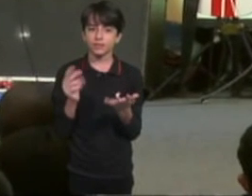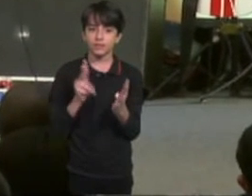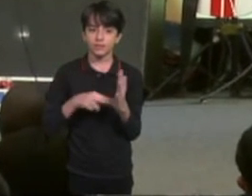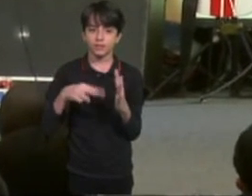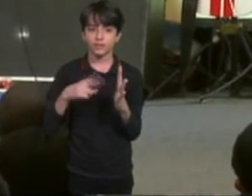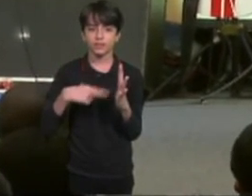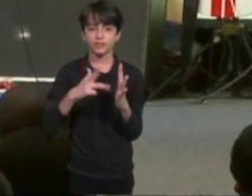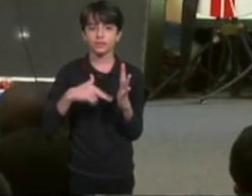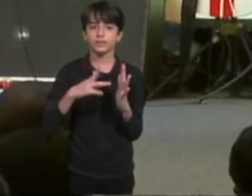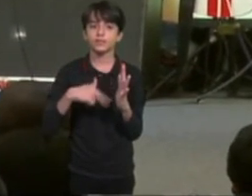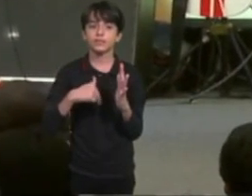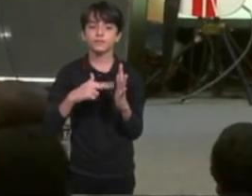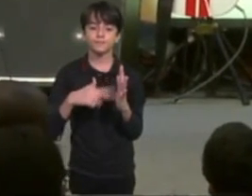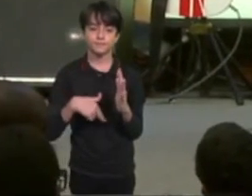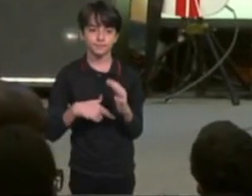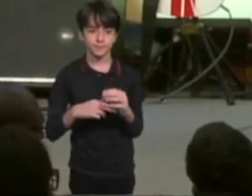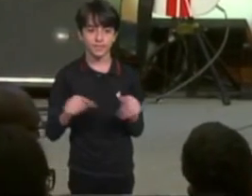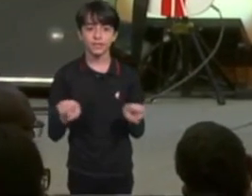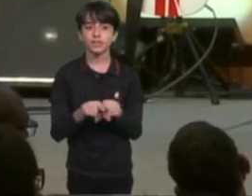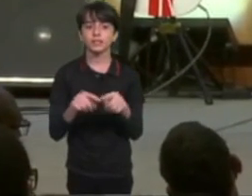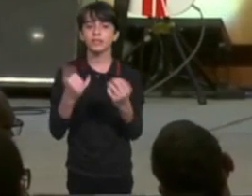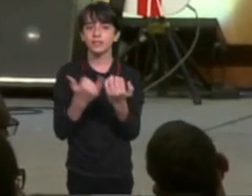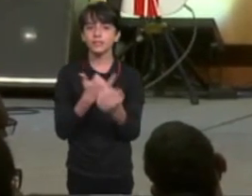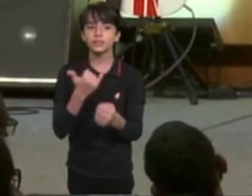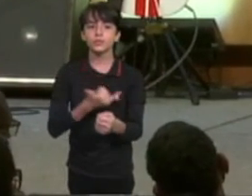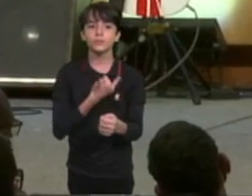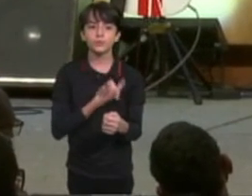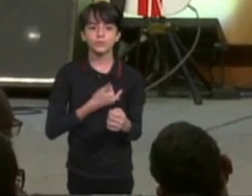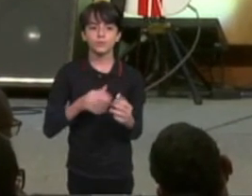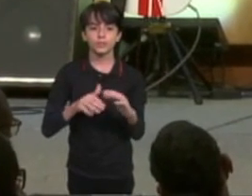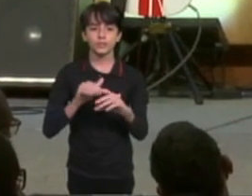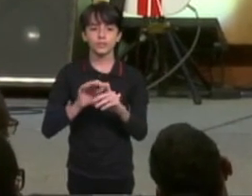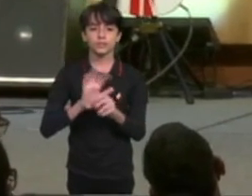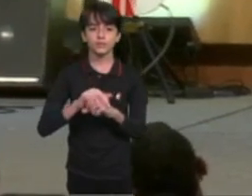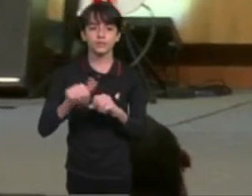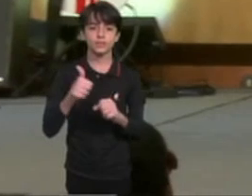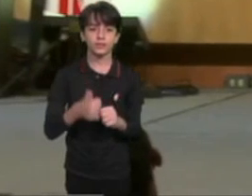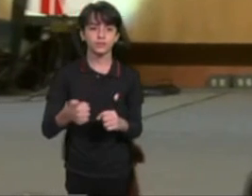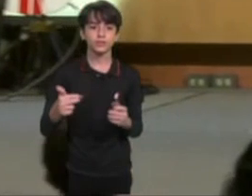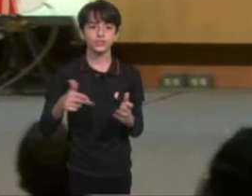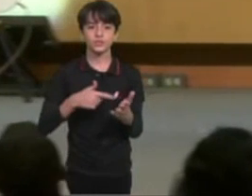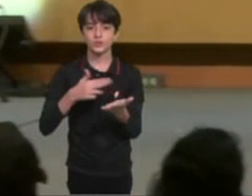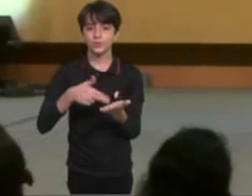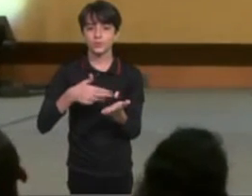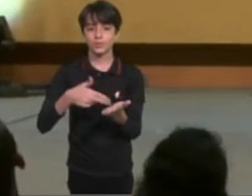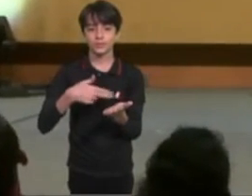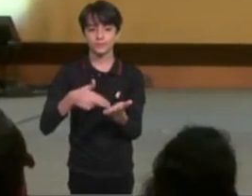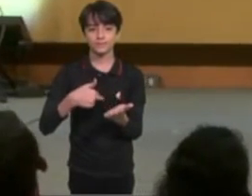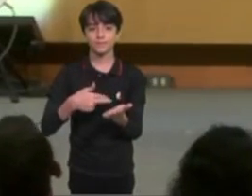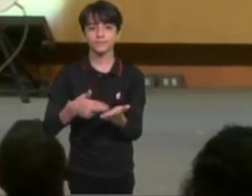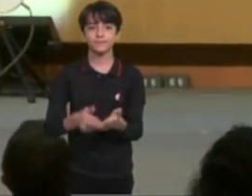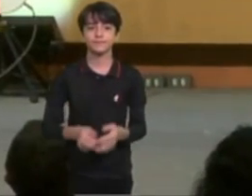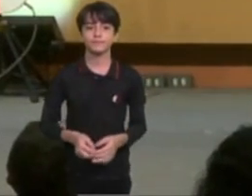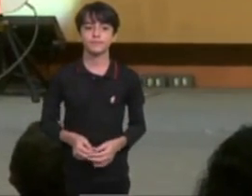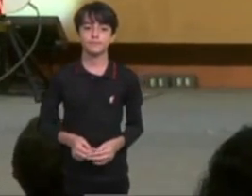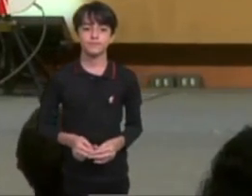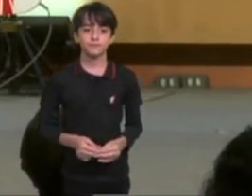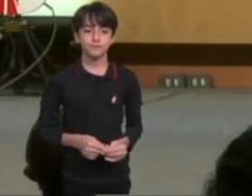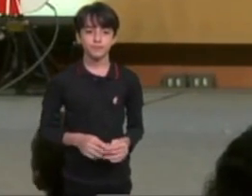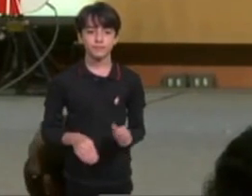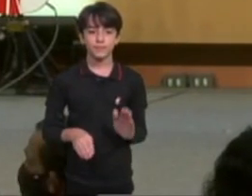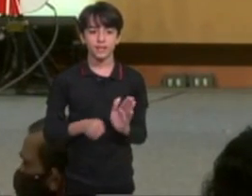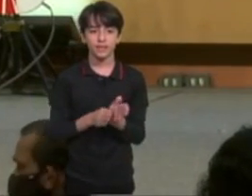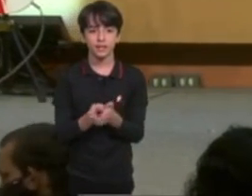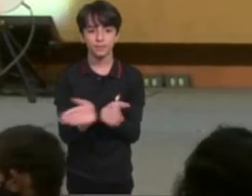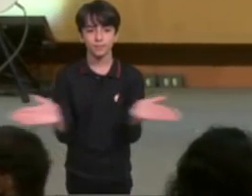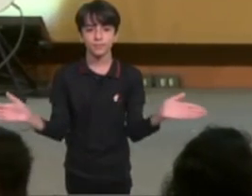ler e uma encadernação muito bonita do Evangelho de João para você ler uma parte da Bíblia preciosa vou pedir a vocês para ele aqui numa sala é